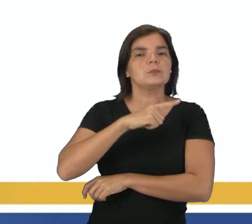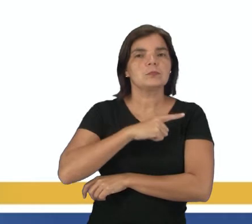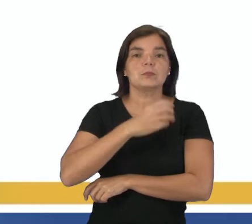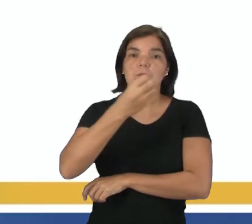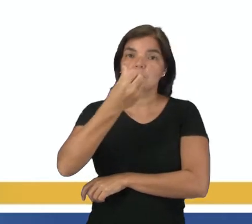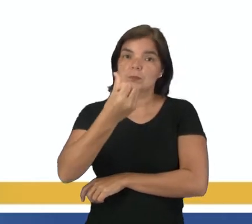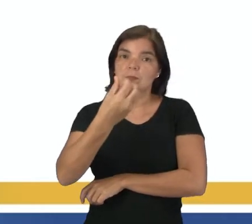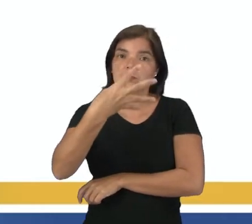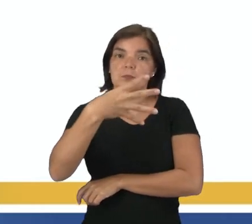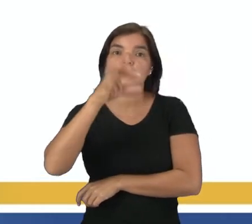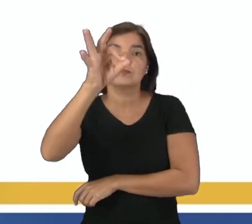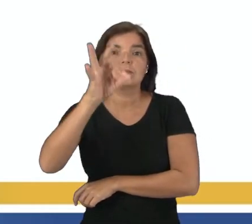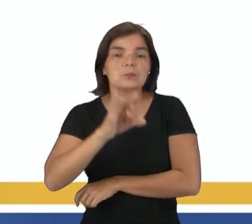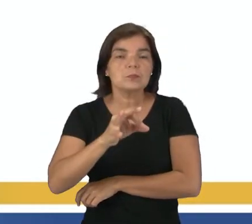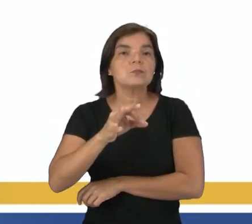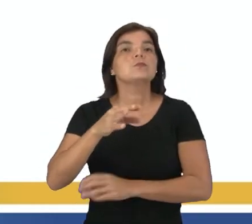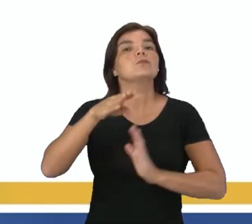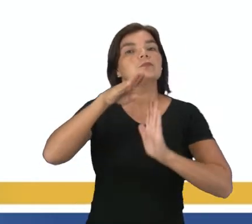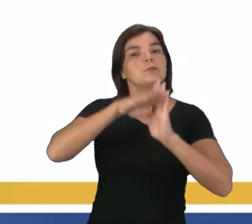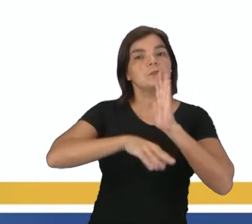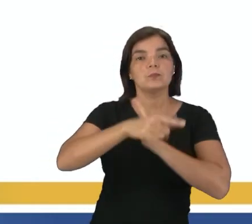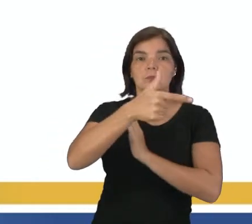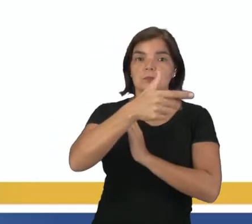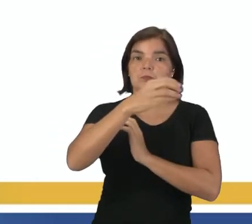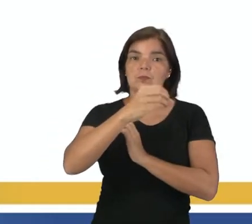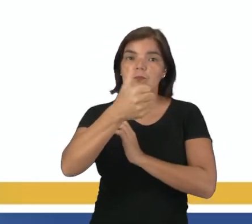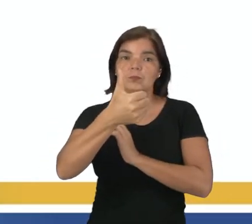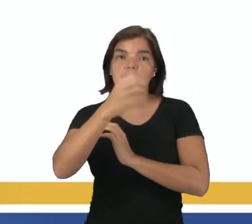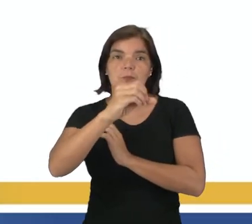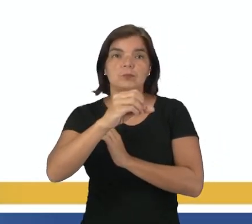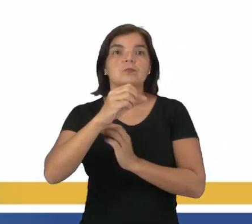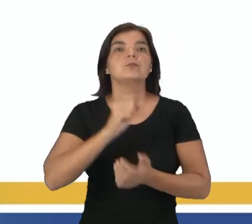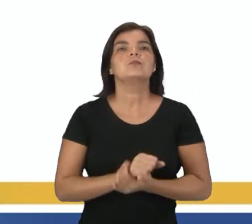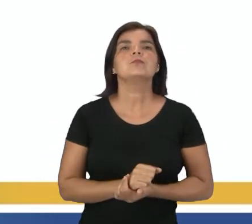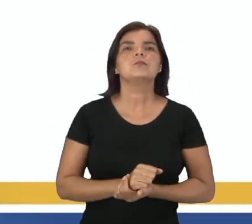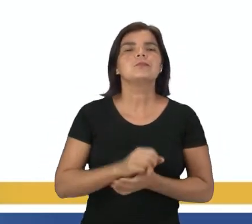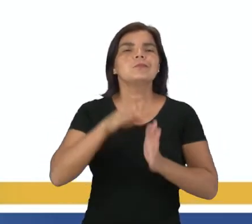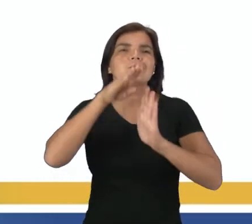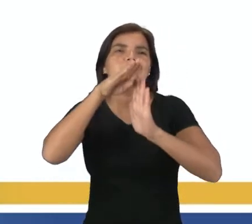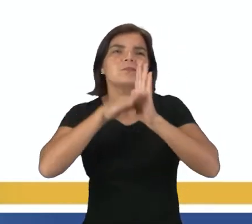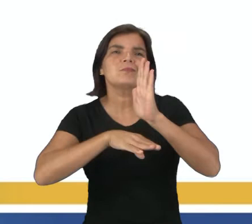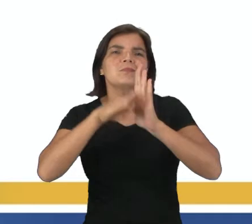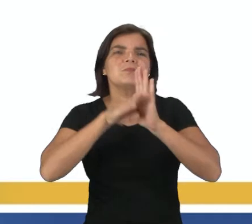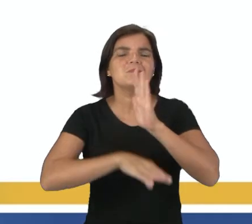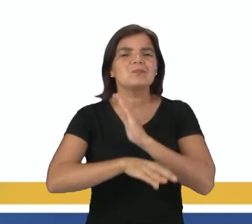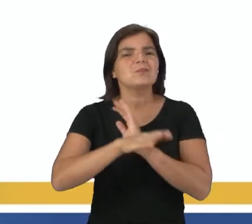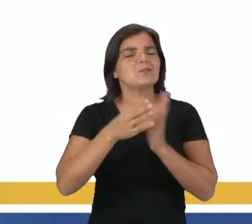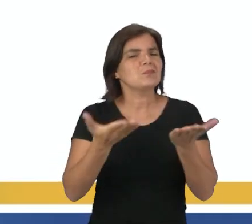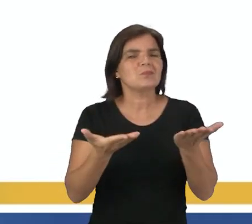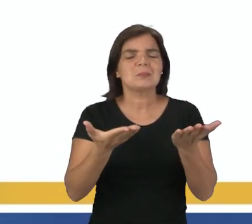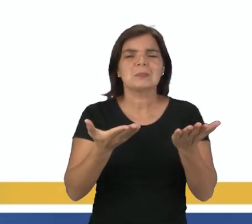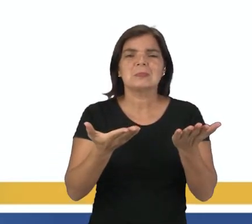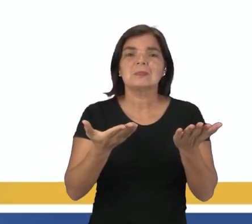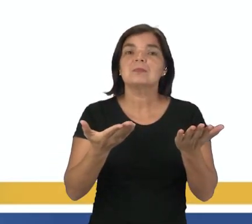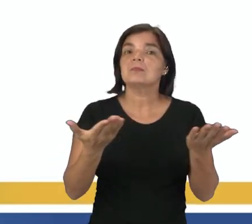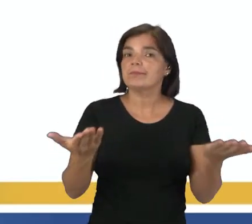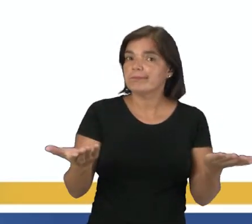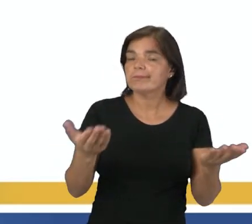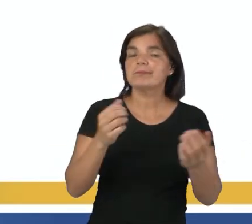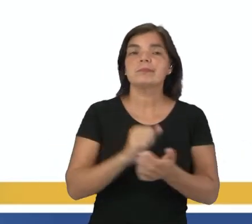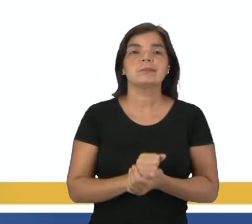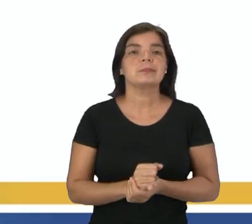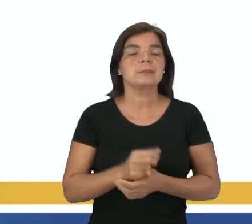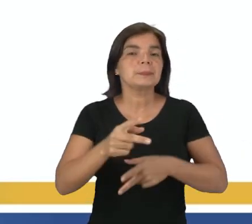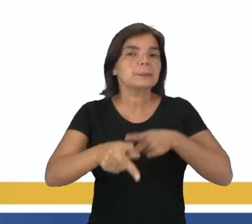os 64% e quando chega em 2010 ela está em queda sem interrupção nenhuma,